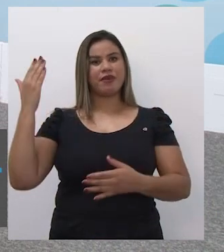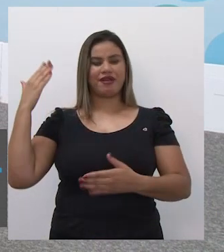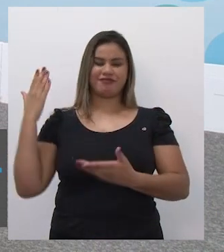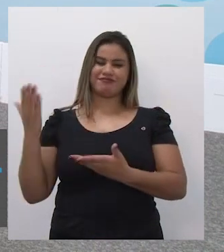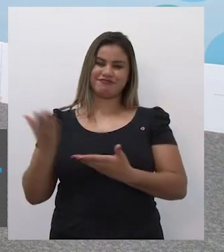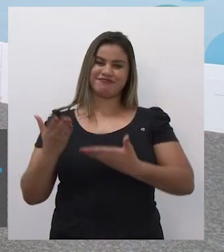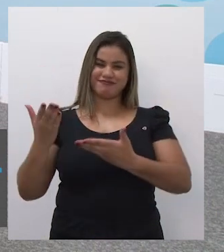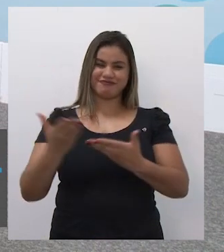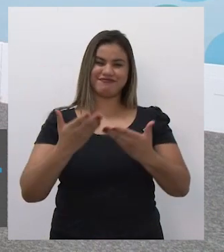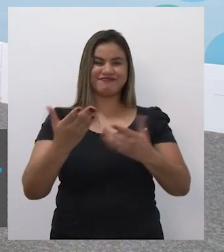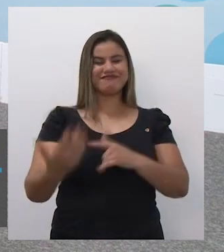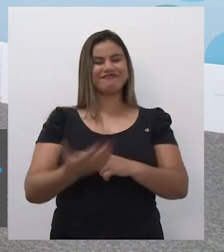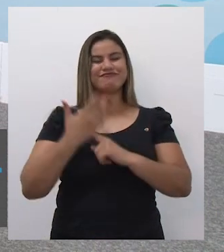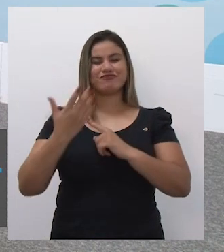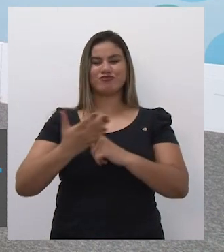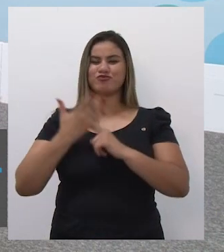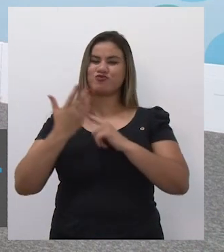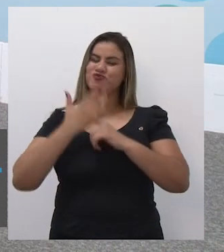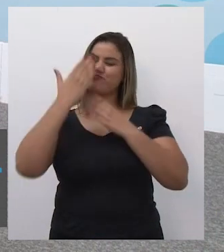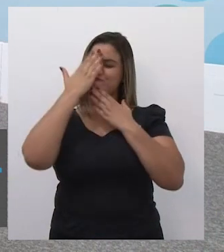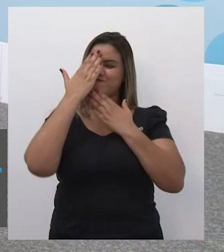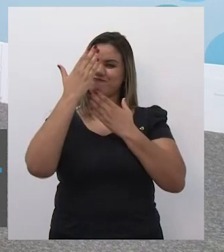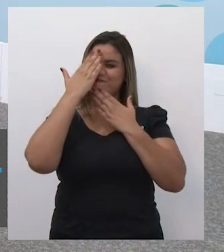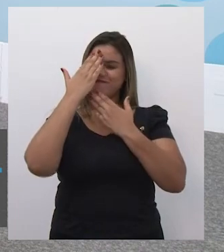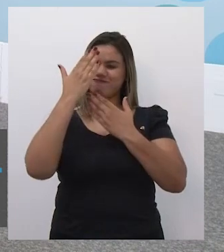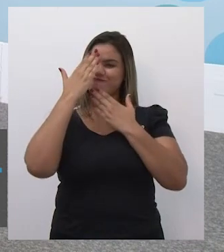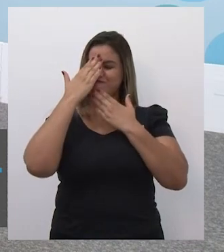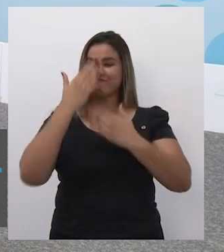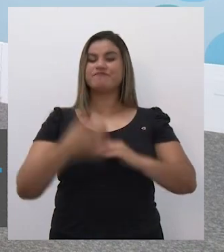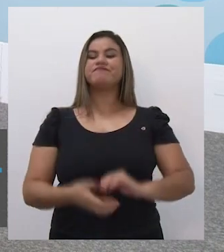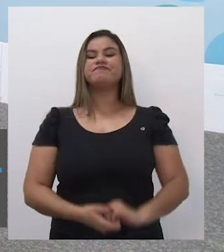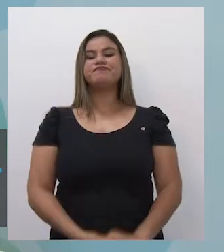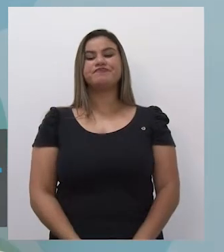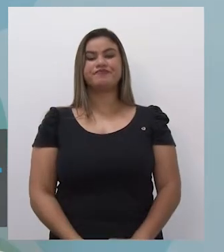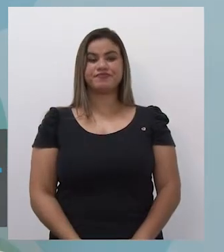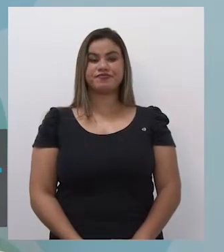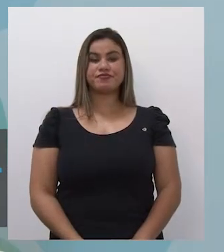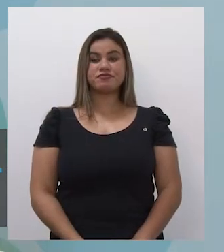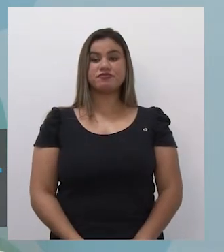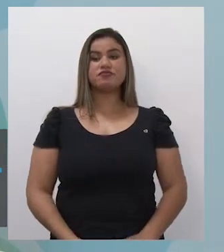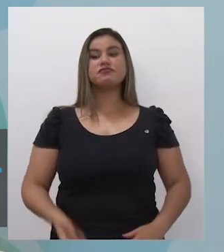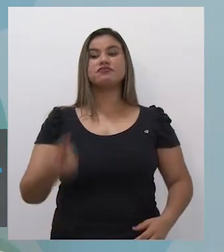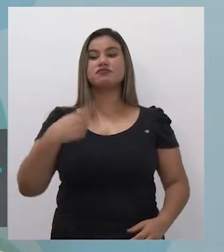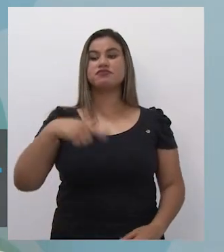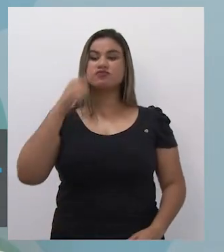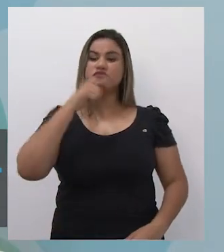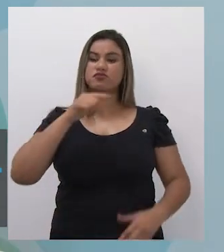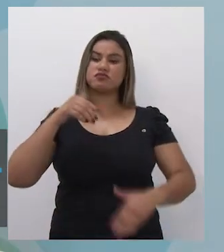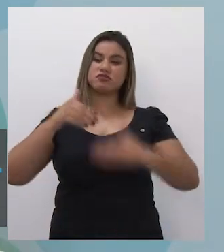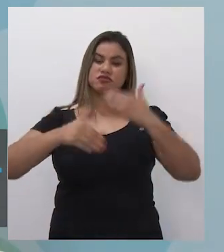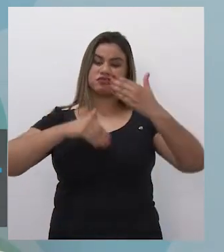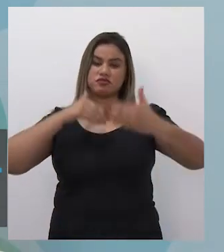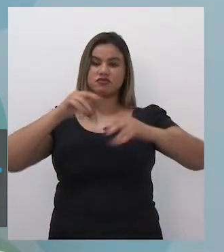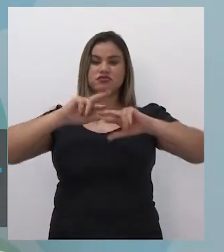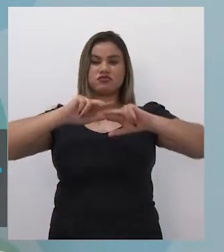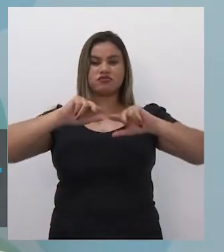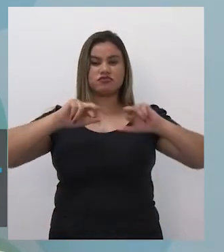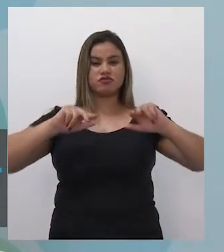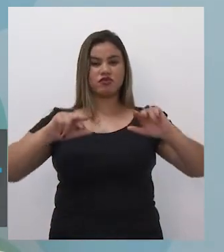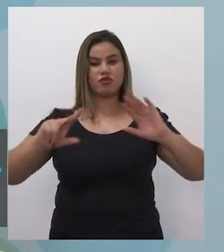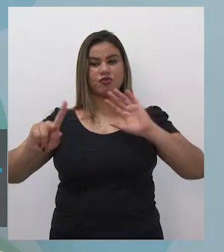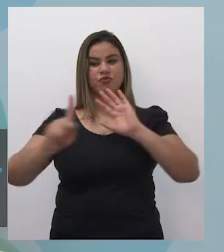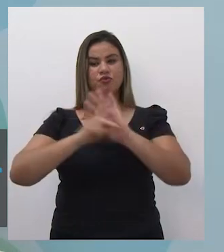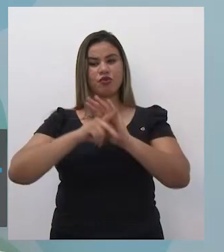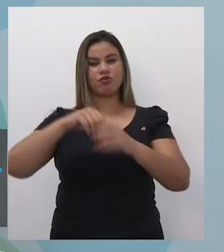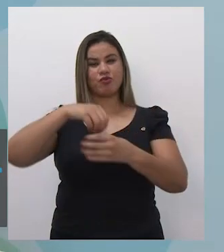nossa, sempre colaborando, né, e auxiliando aqui, que a gente possa desenvolver e trazer mais aspectos, né, mais